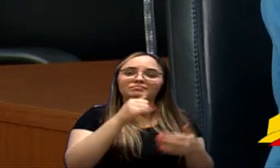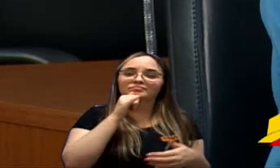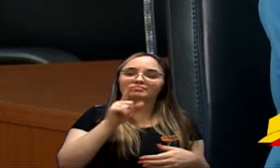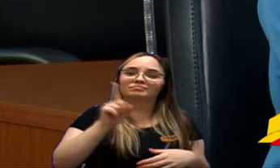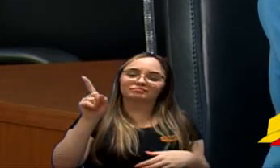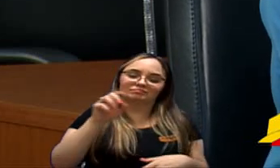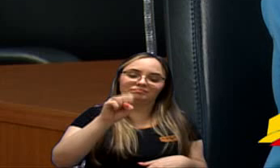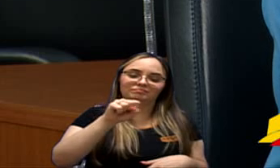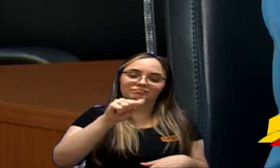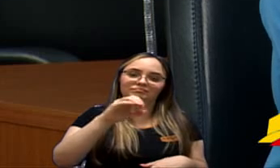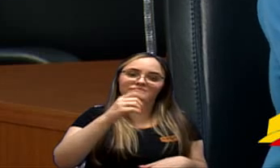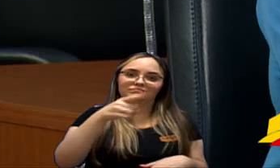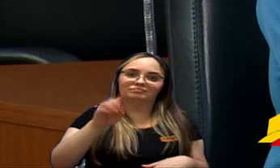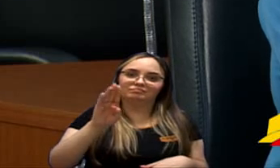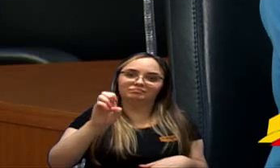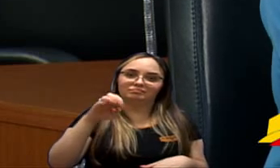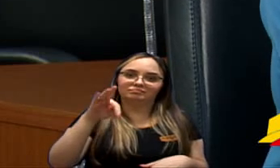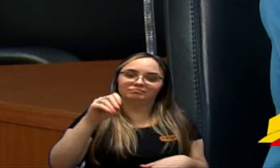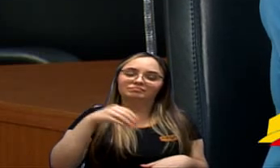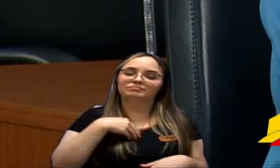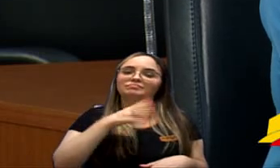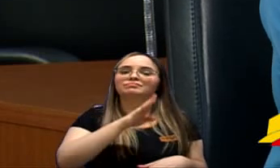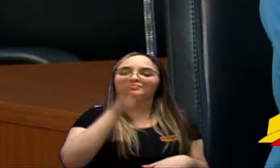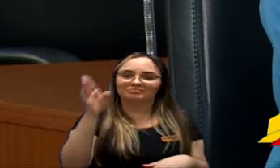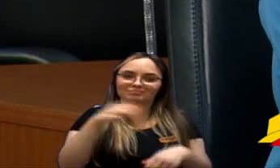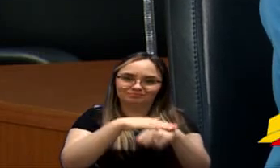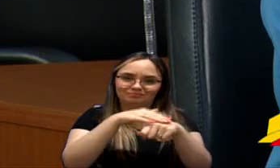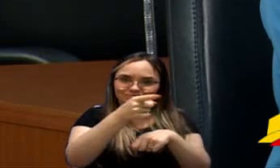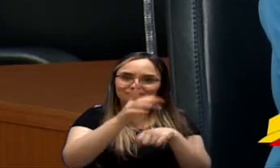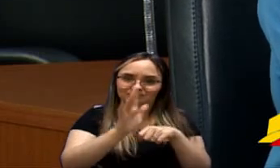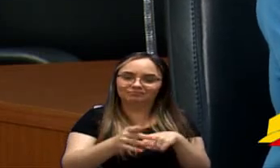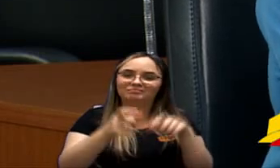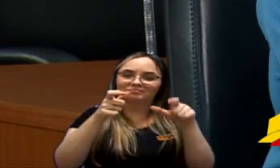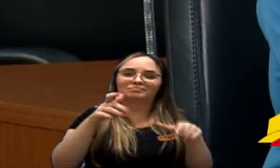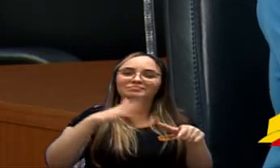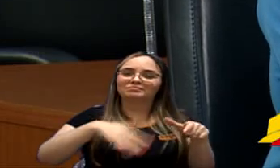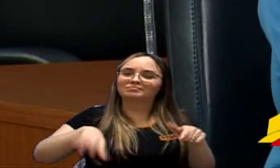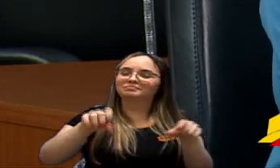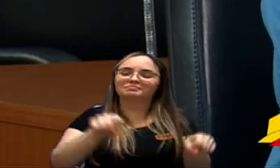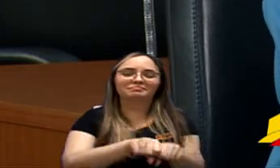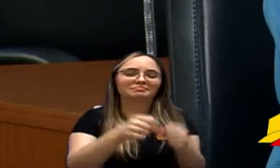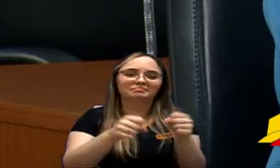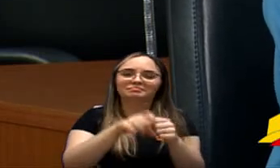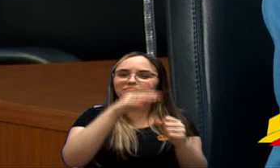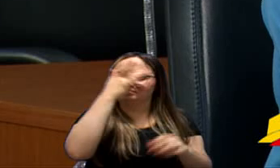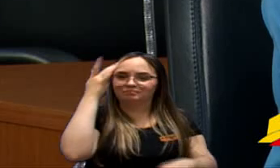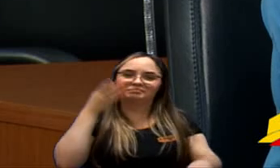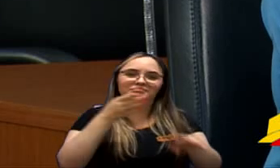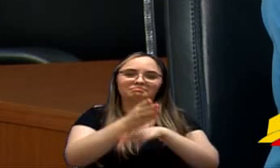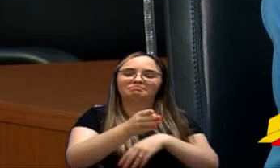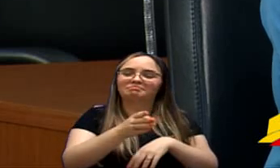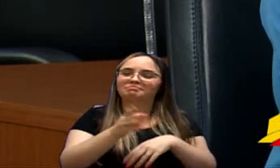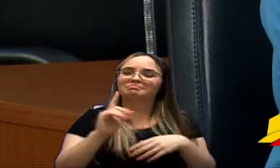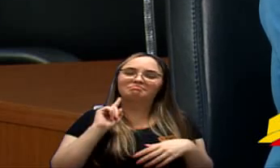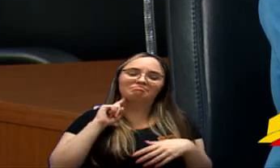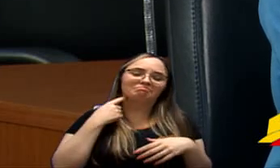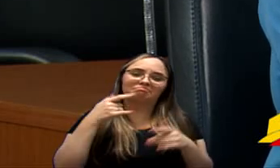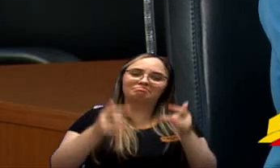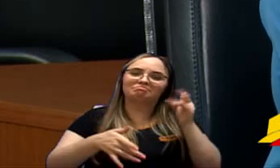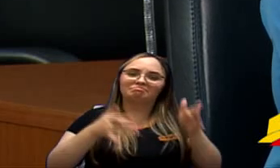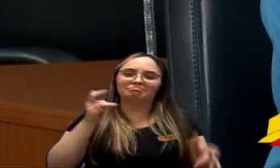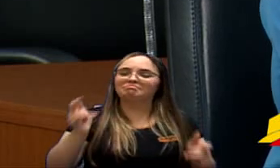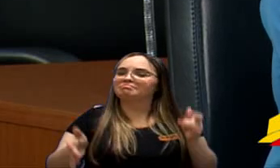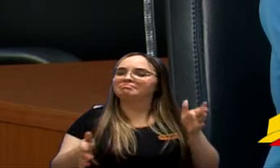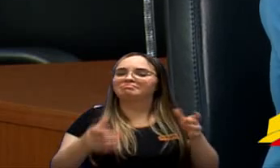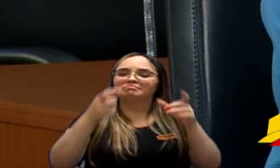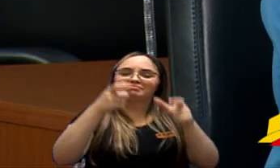Bento, eu conversei com o senhor esses dias, né, tava lá um vandalismo, né, pessoas adentraram lá dentro, fizeram uma nojeira aquele lugar lá, um